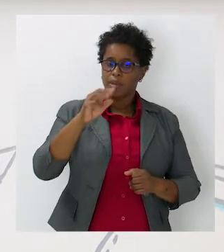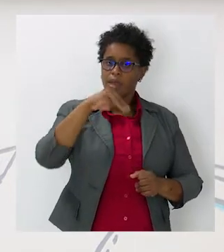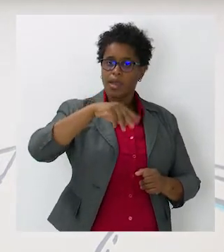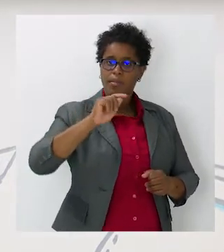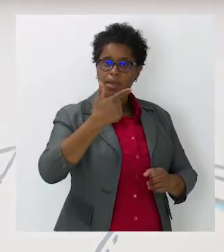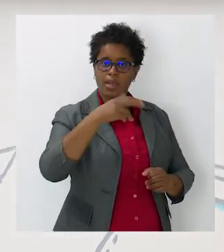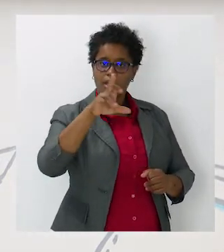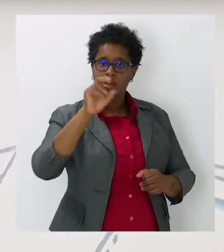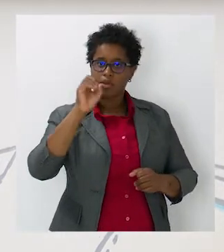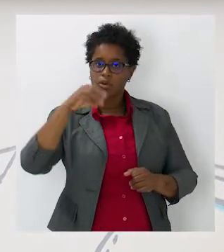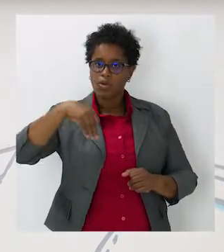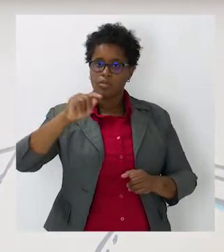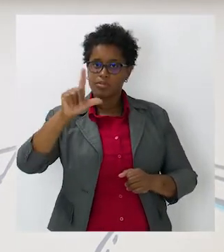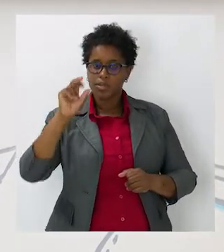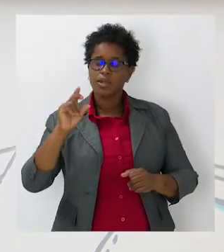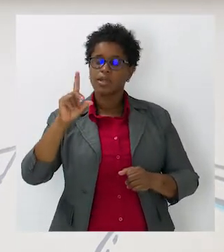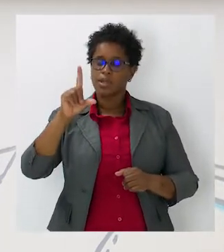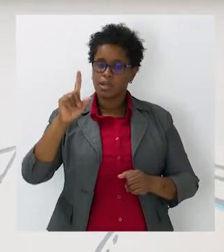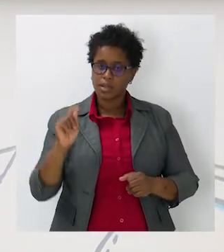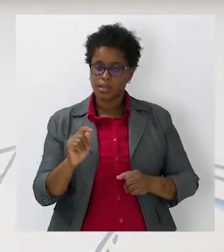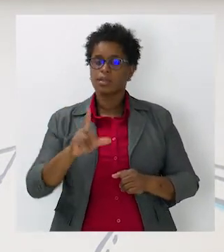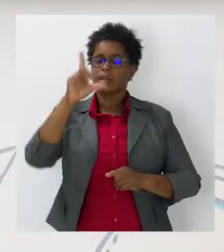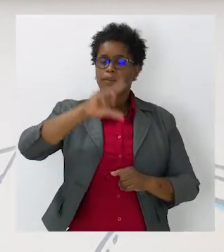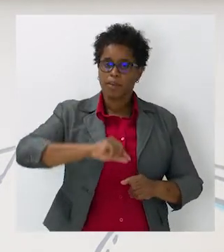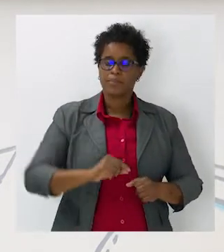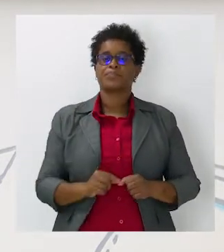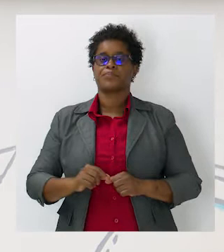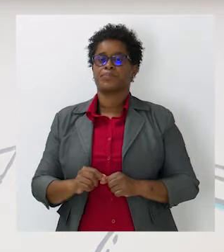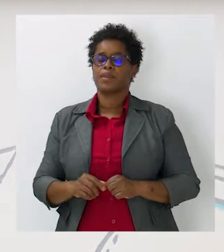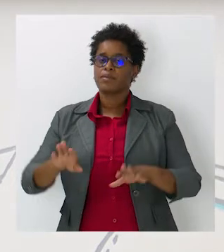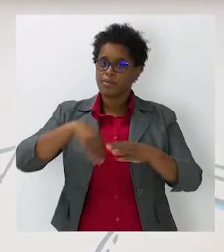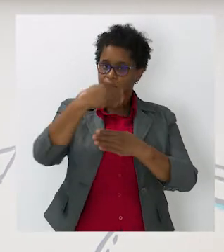E a metrópole, por sua vez,